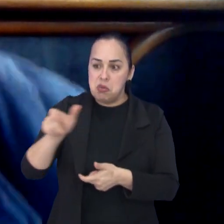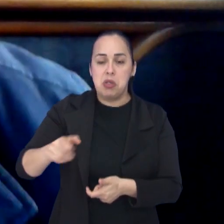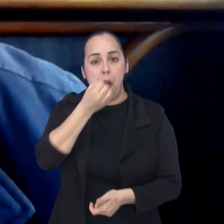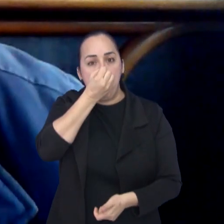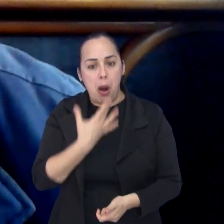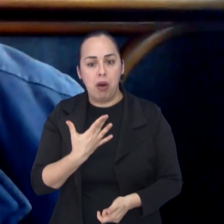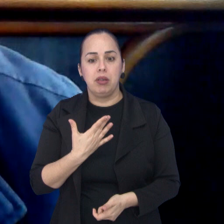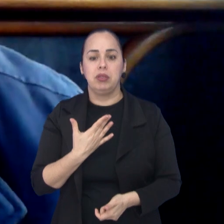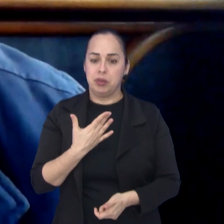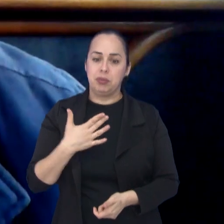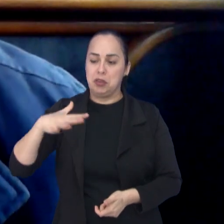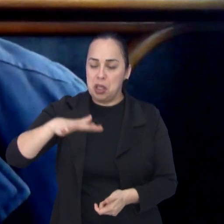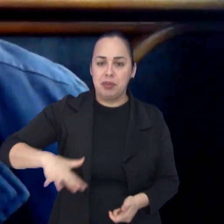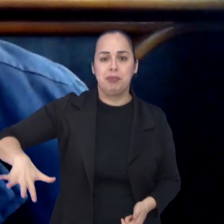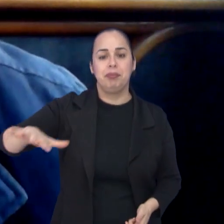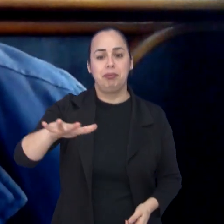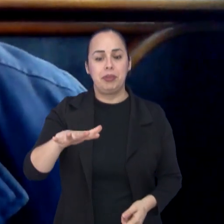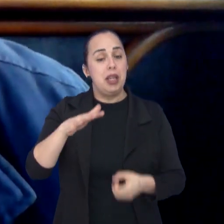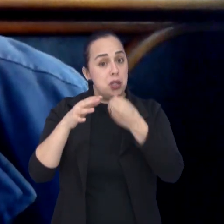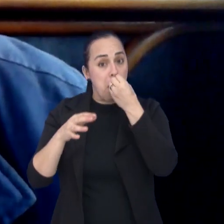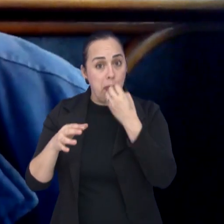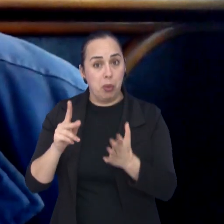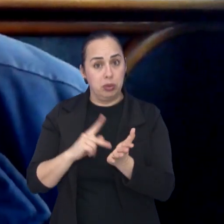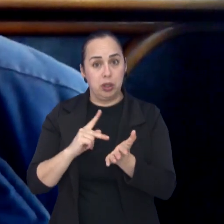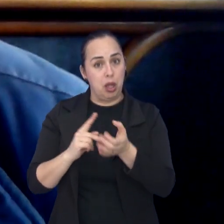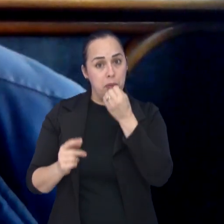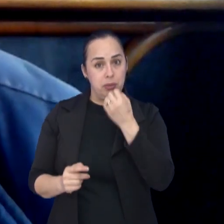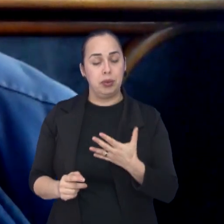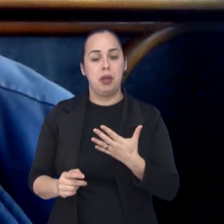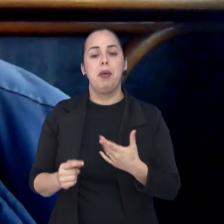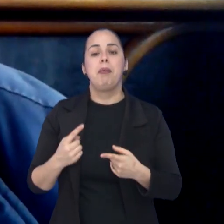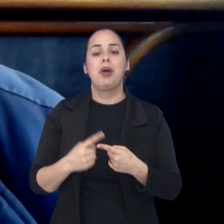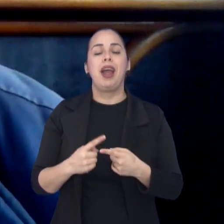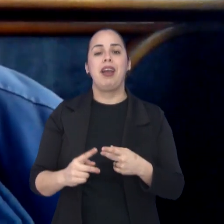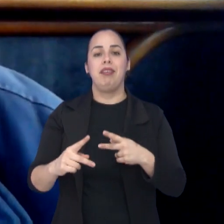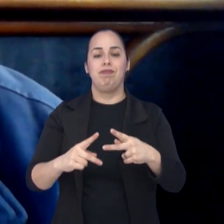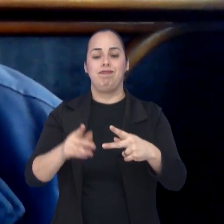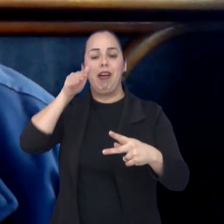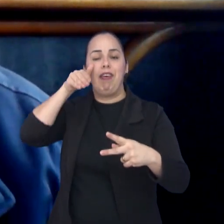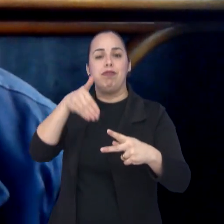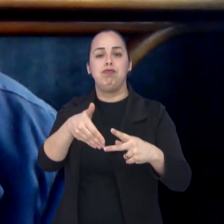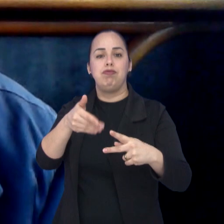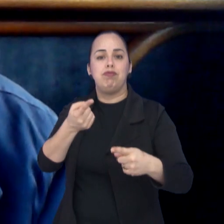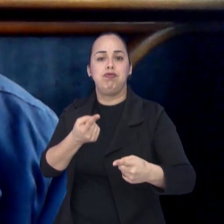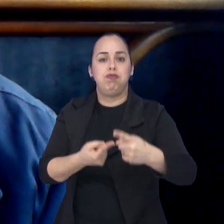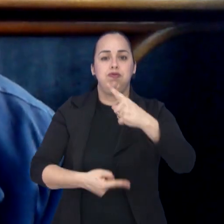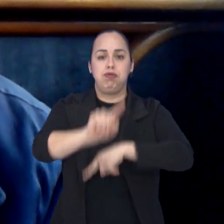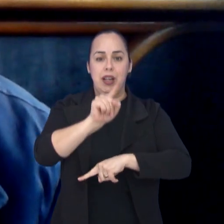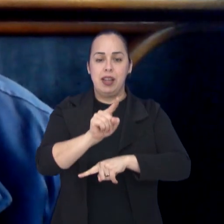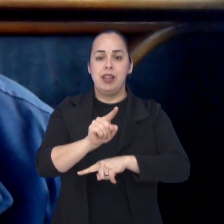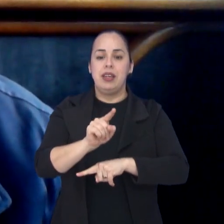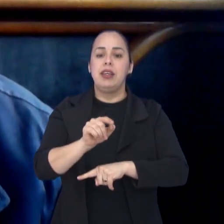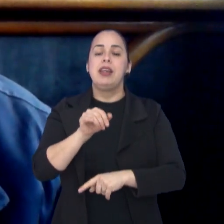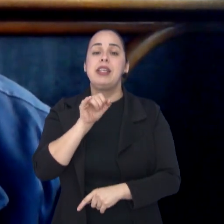gente tem para tudo isso daí. Isso é bom, porque o nome de São José vai crescendo. Quando se procura alguma